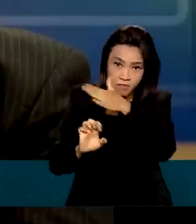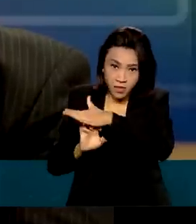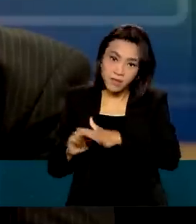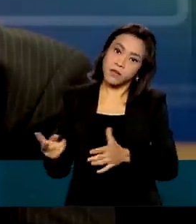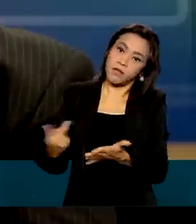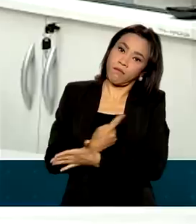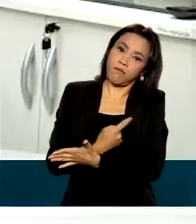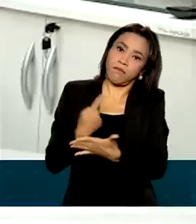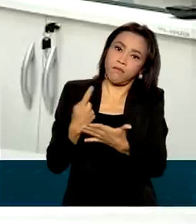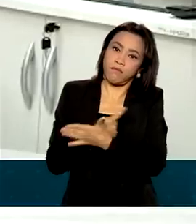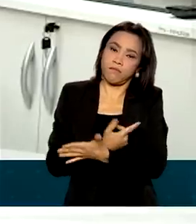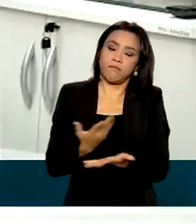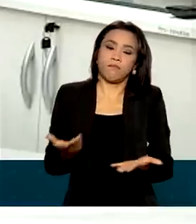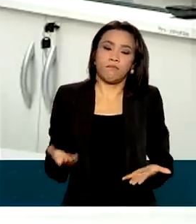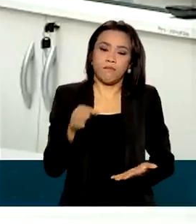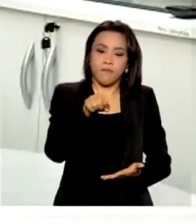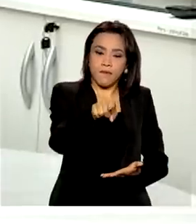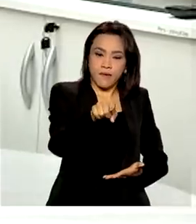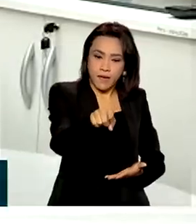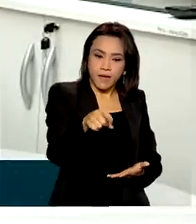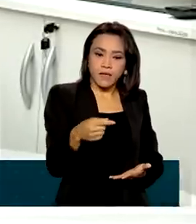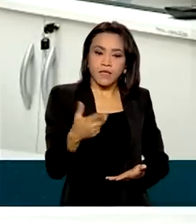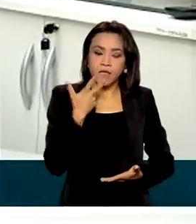de irregularidade. O consumidor que